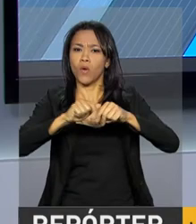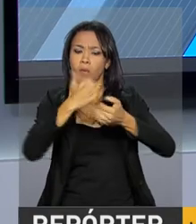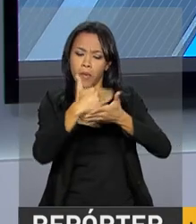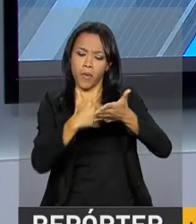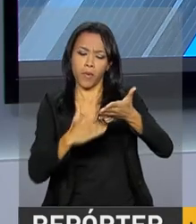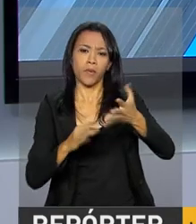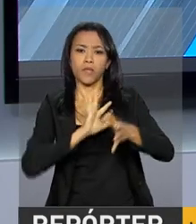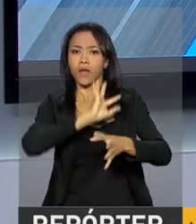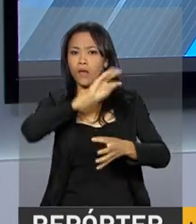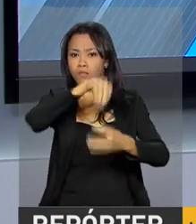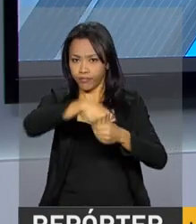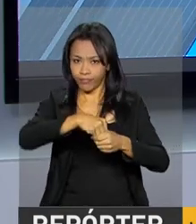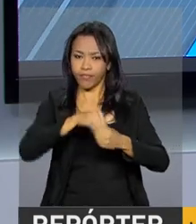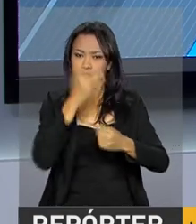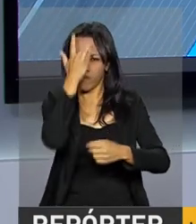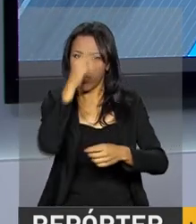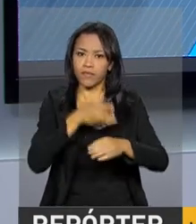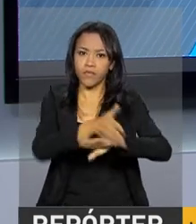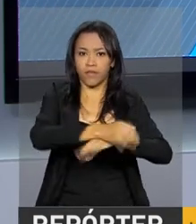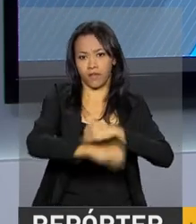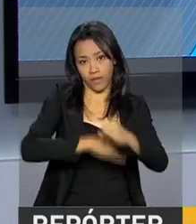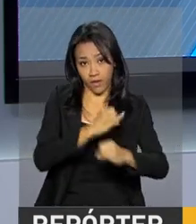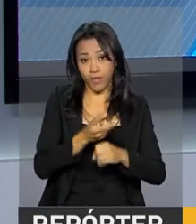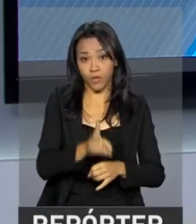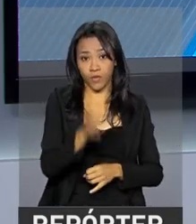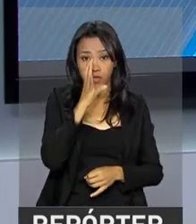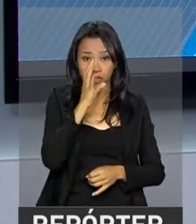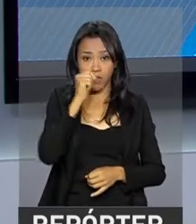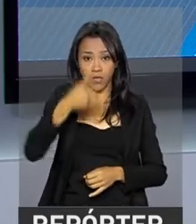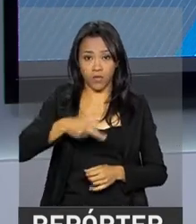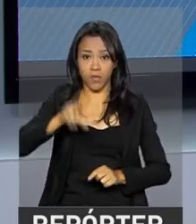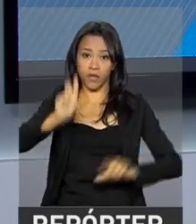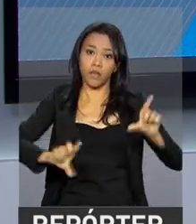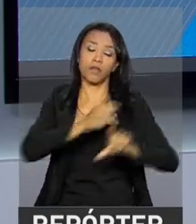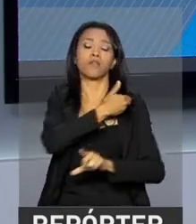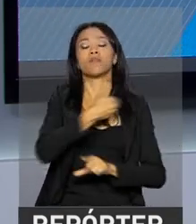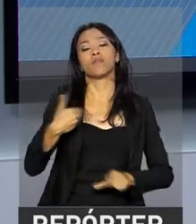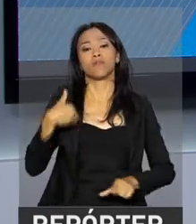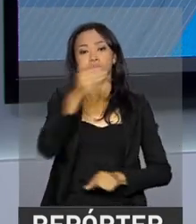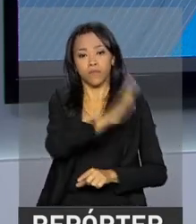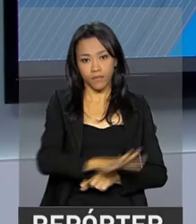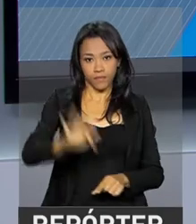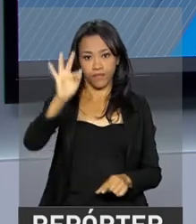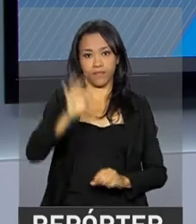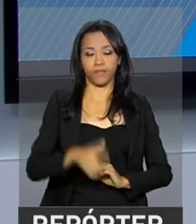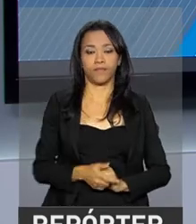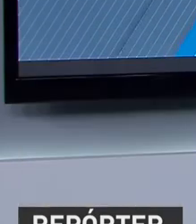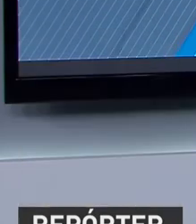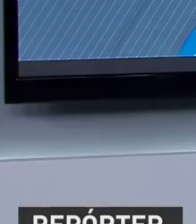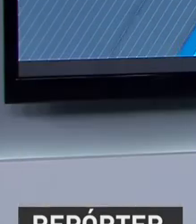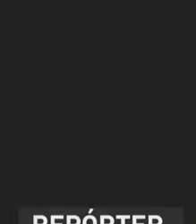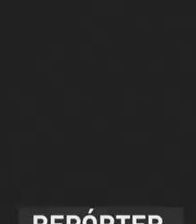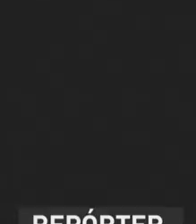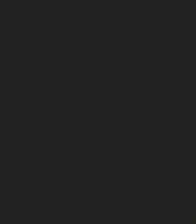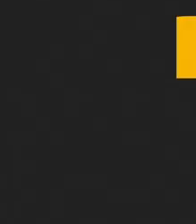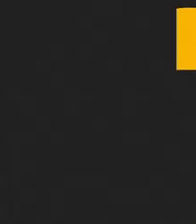está disponível na internet continue com a gente aqui nbr a tv do governo federal